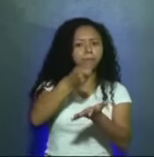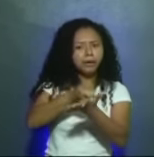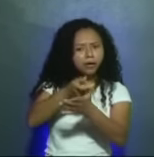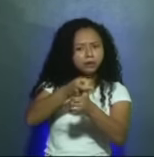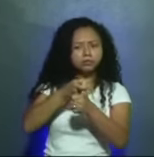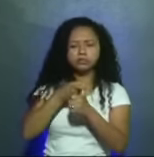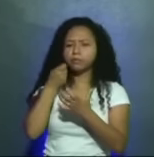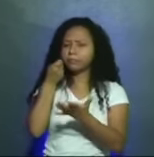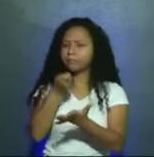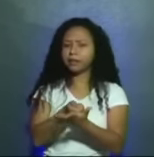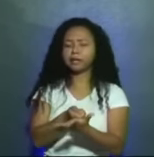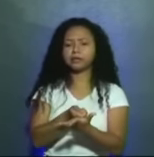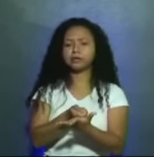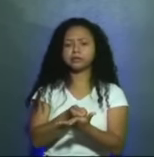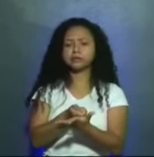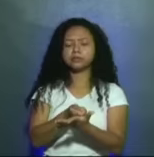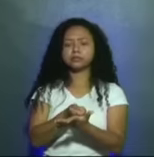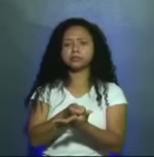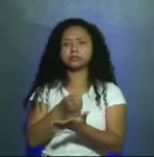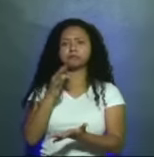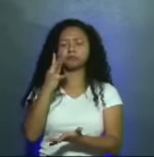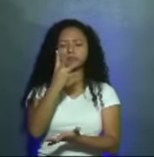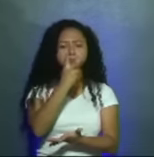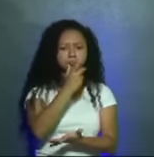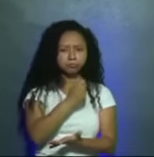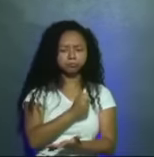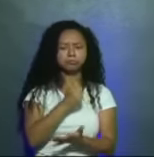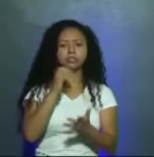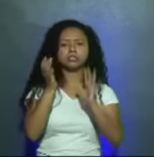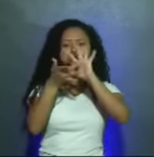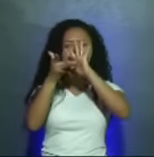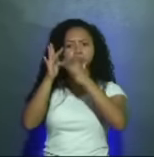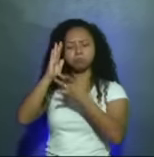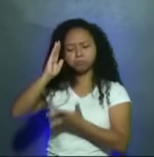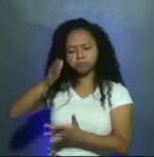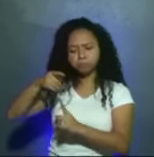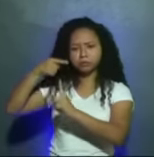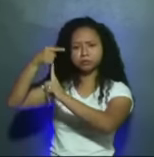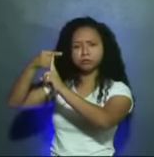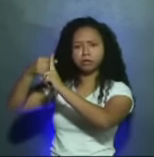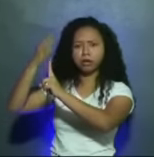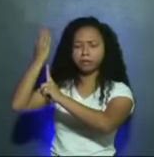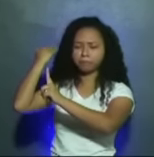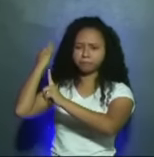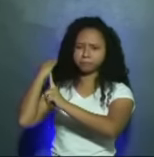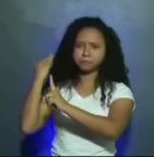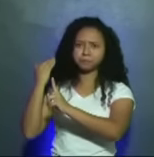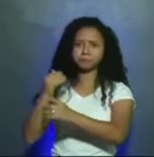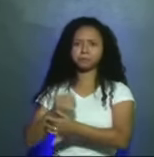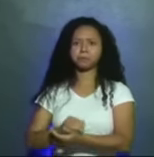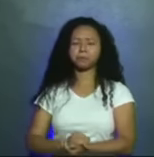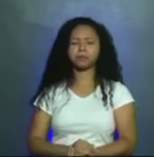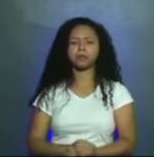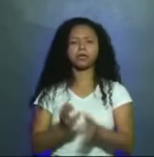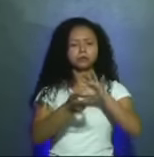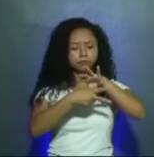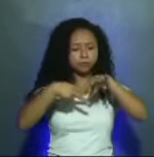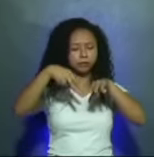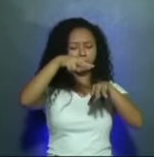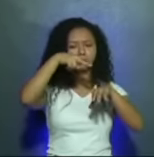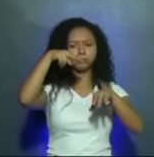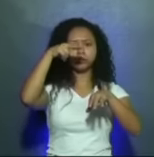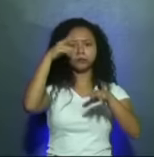tomar posse agora de tudo que Jesus já conquistou na cruz por você. através da ressurreição